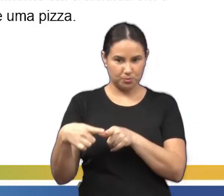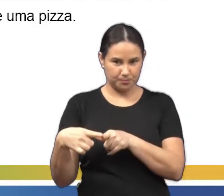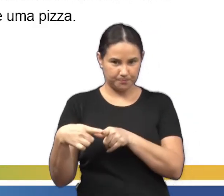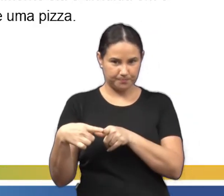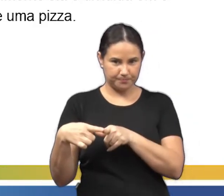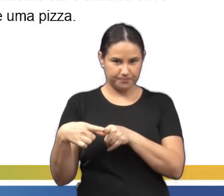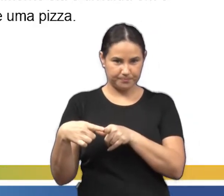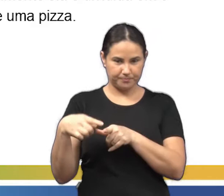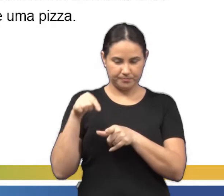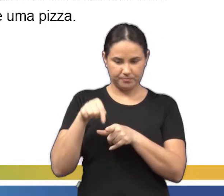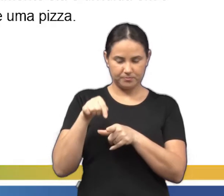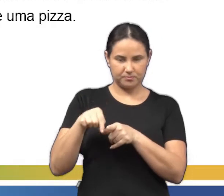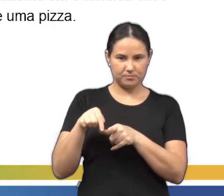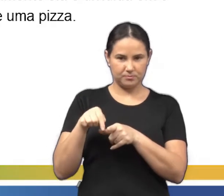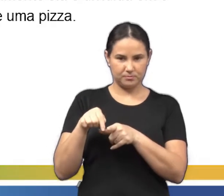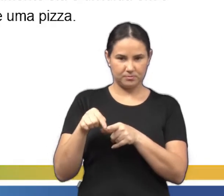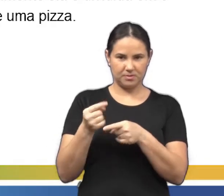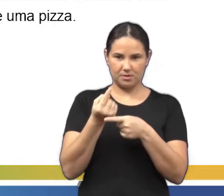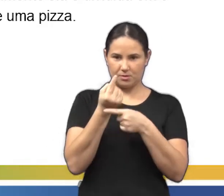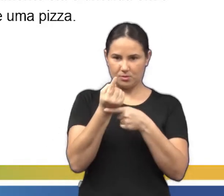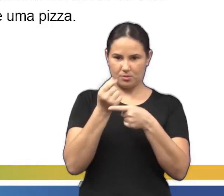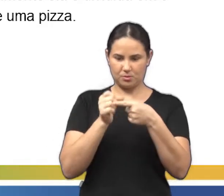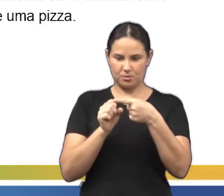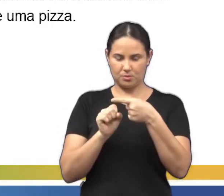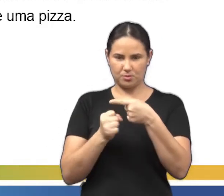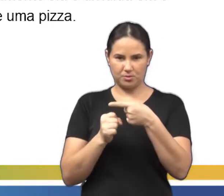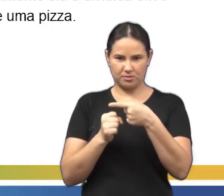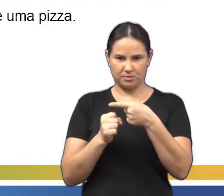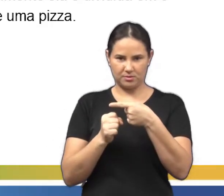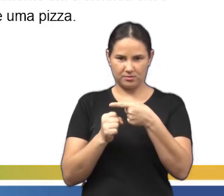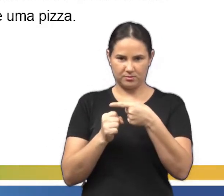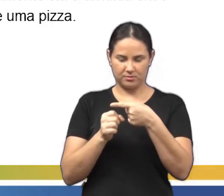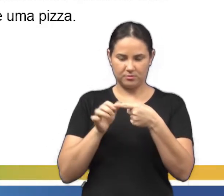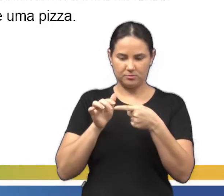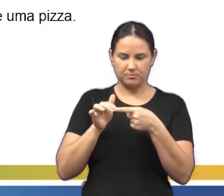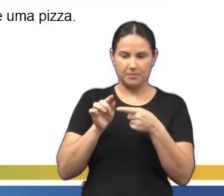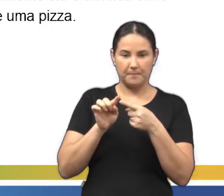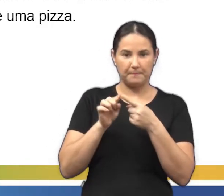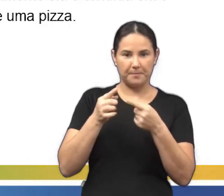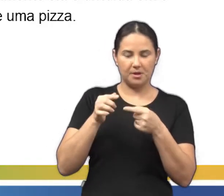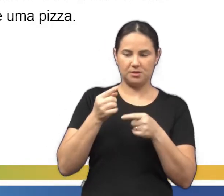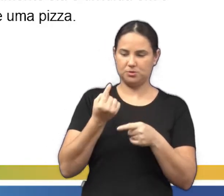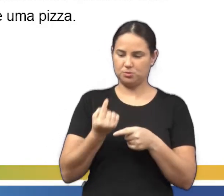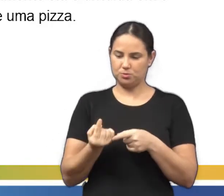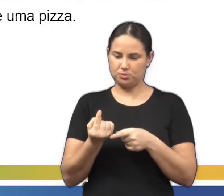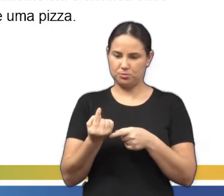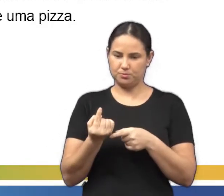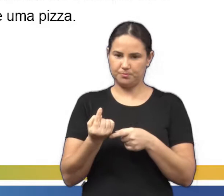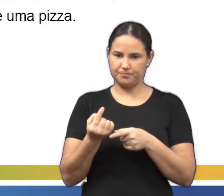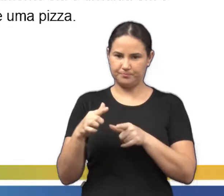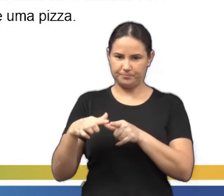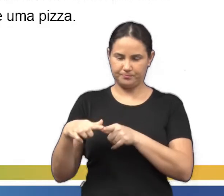tenho 1/8. A parte que sobrou foi 7/8.